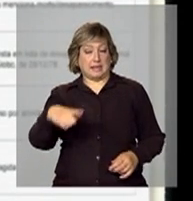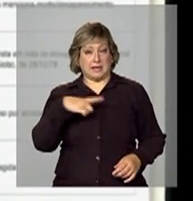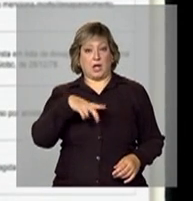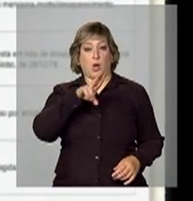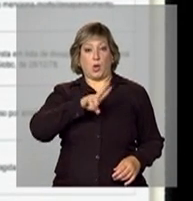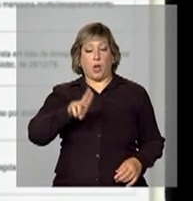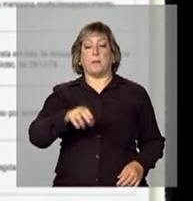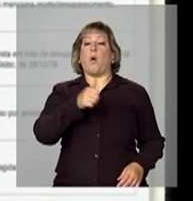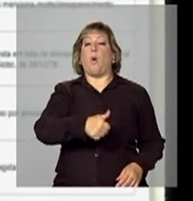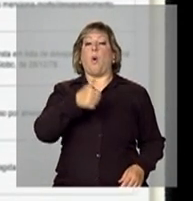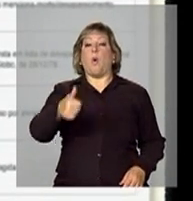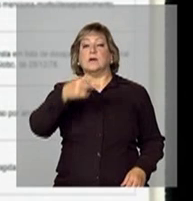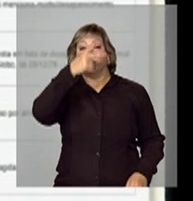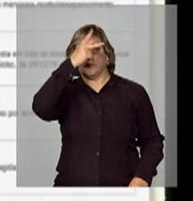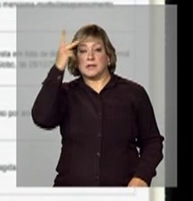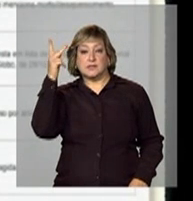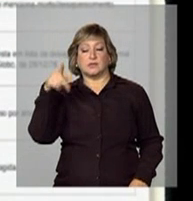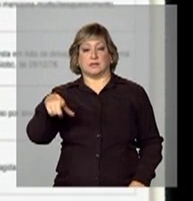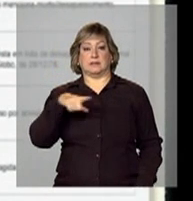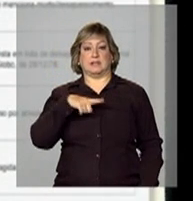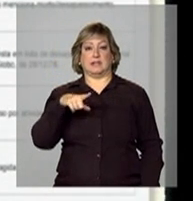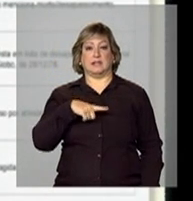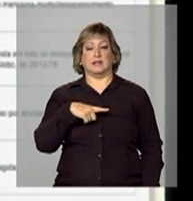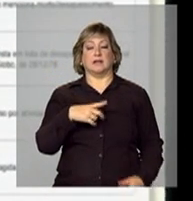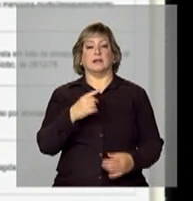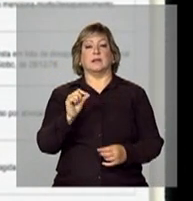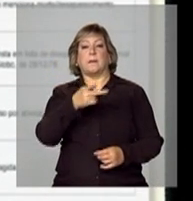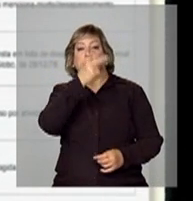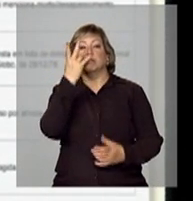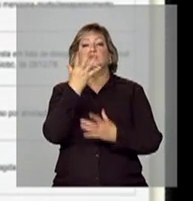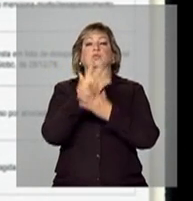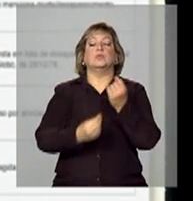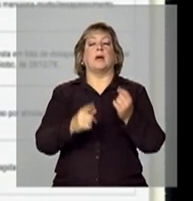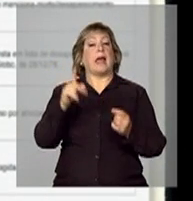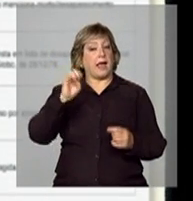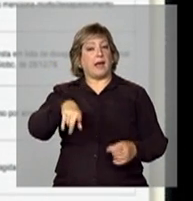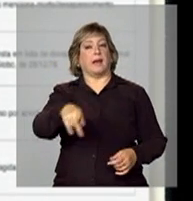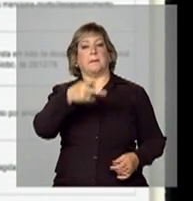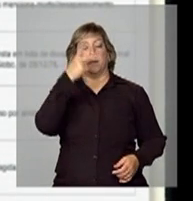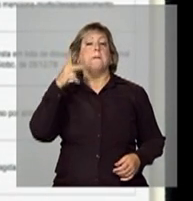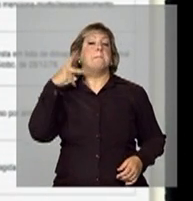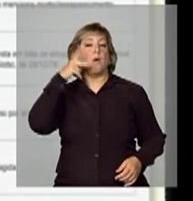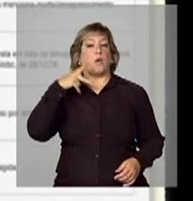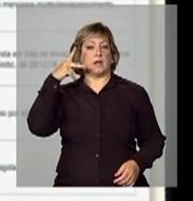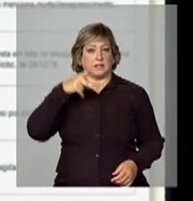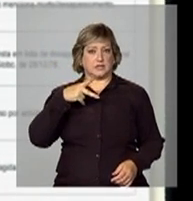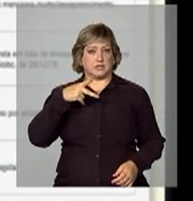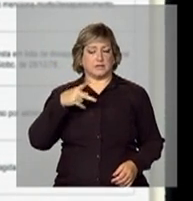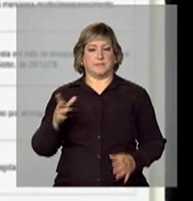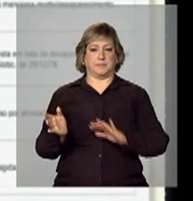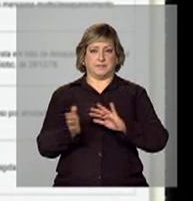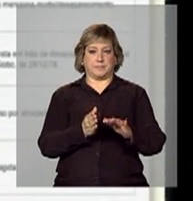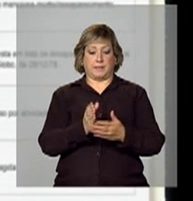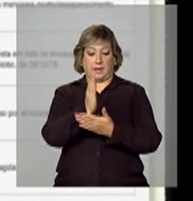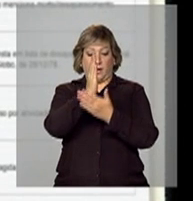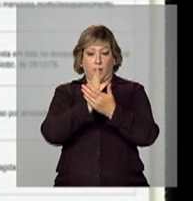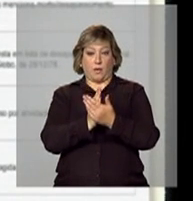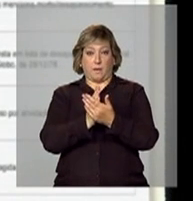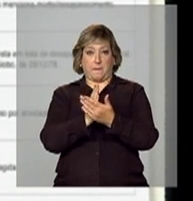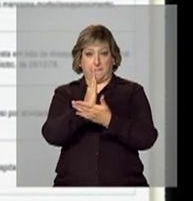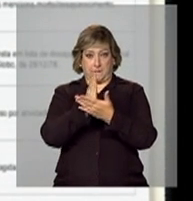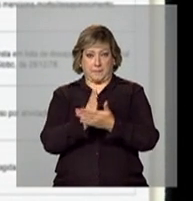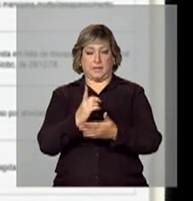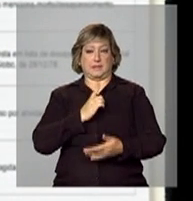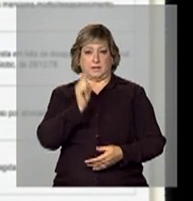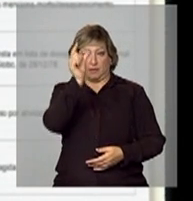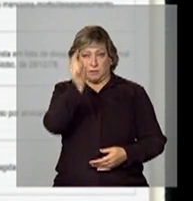11 pessoas cujo status é desaparecidos políticos. Na coluna do meio, nós temos